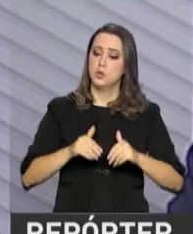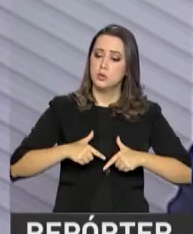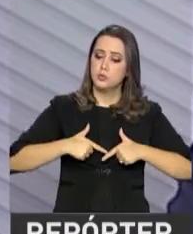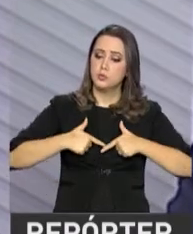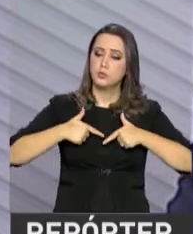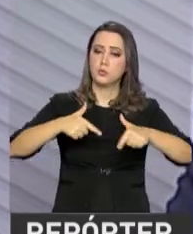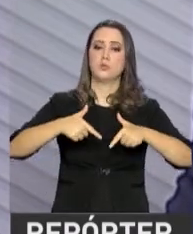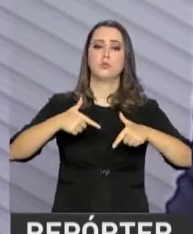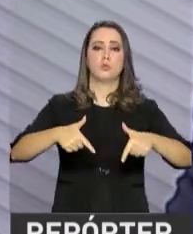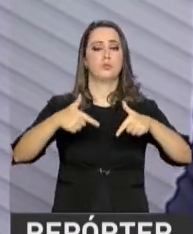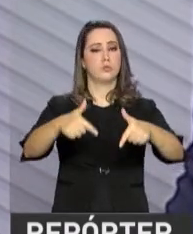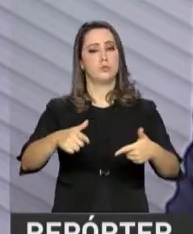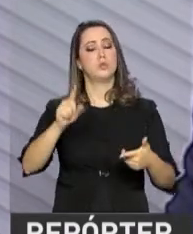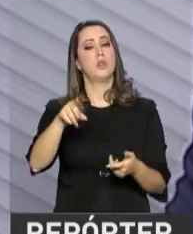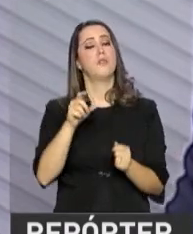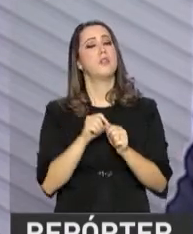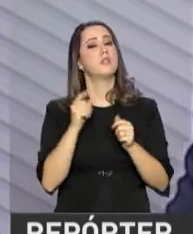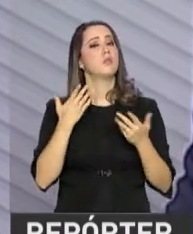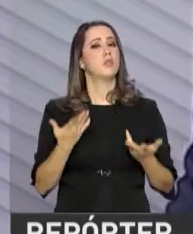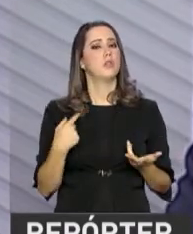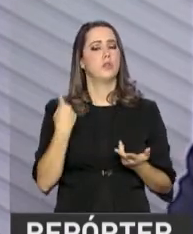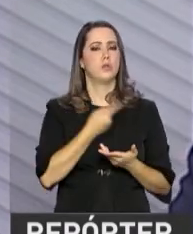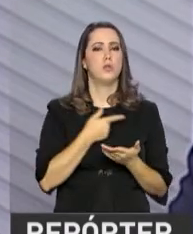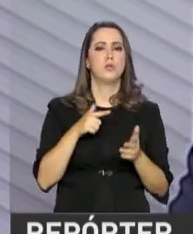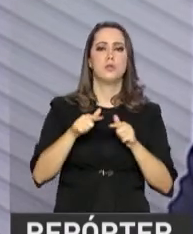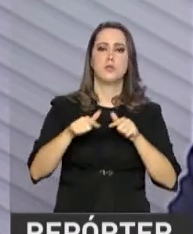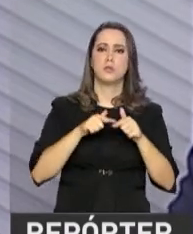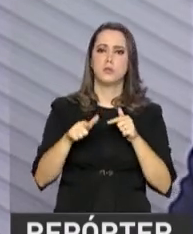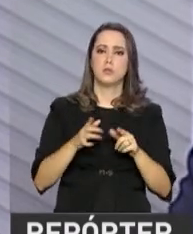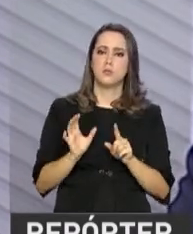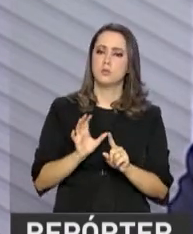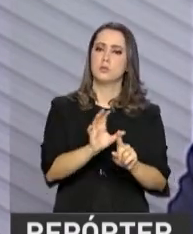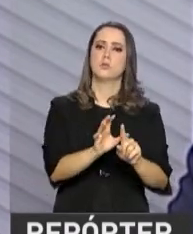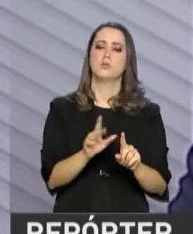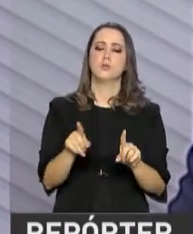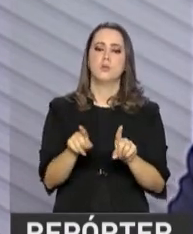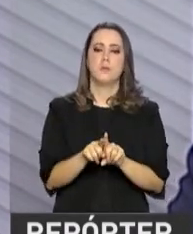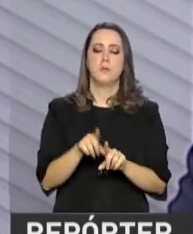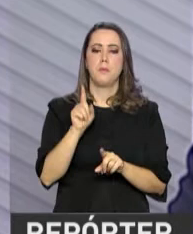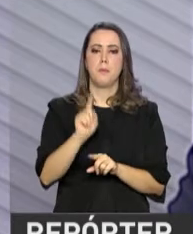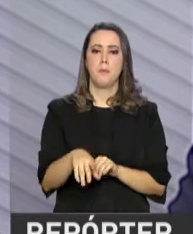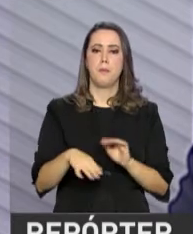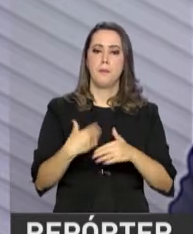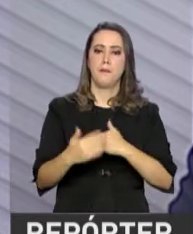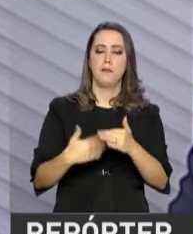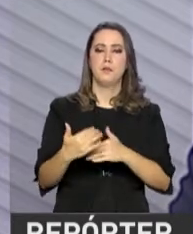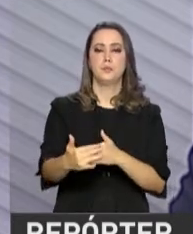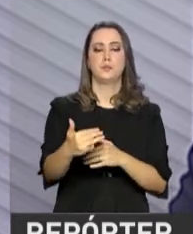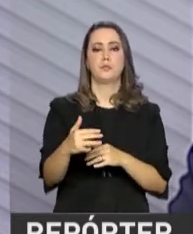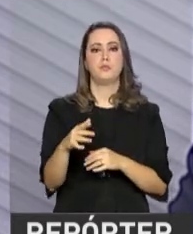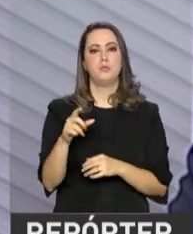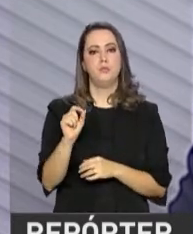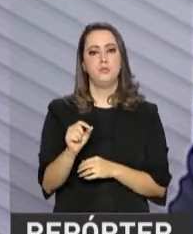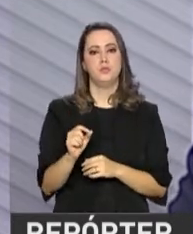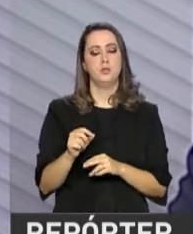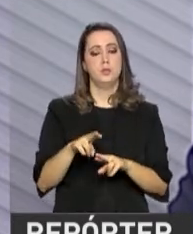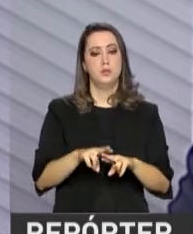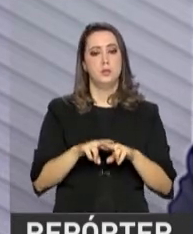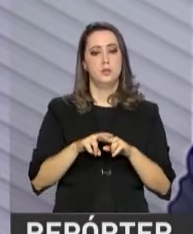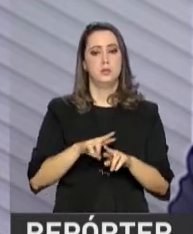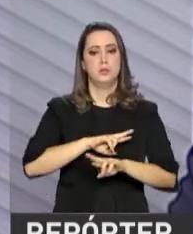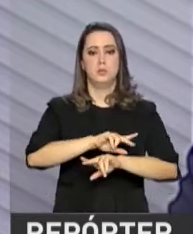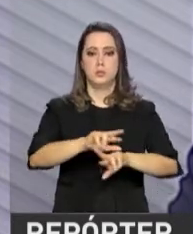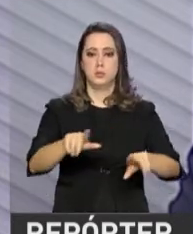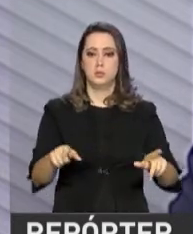e constante é fazer o nosso papel de indutor indutor do desenvolvimento através de